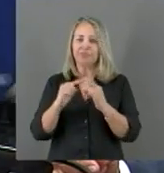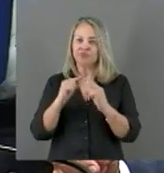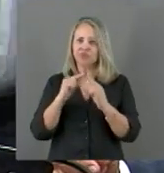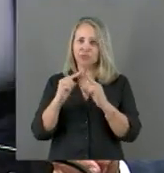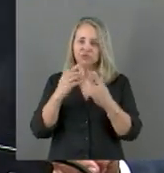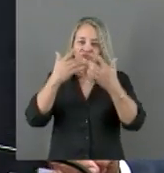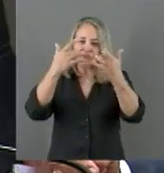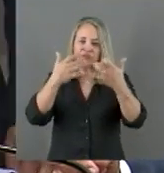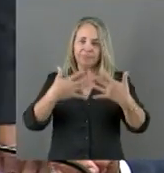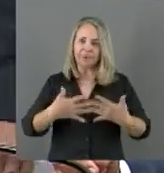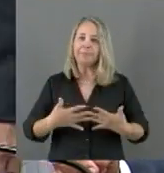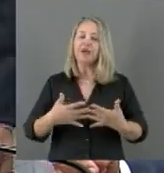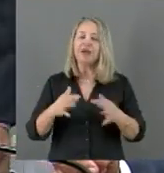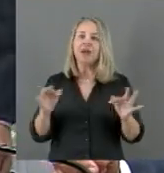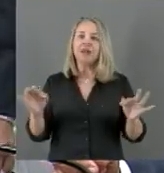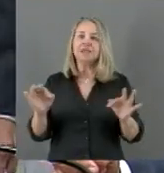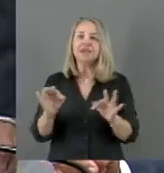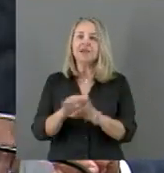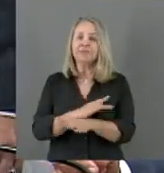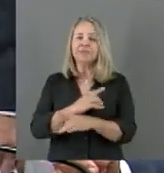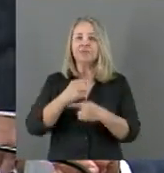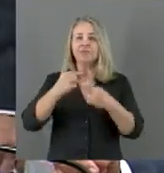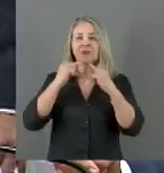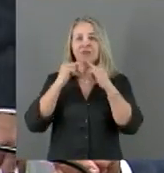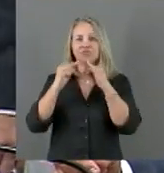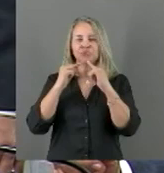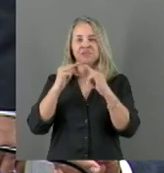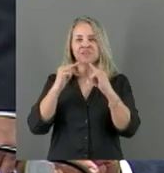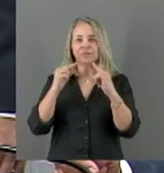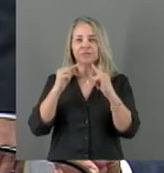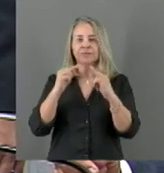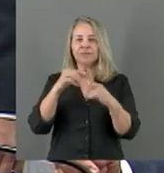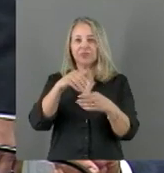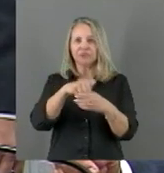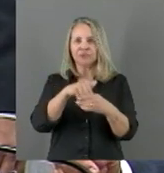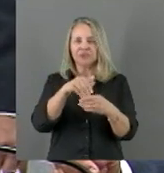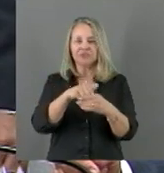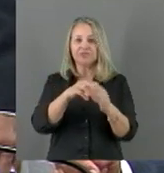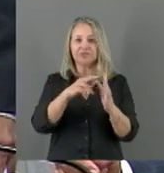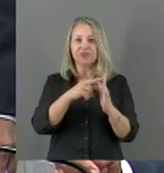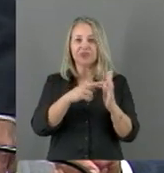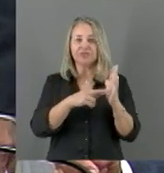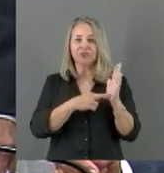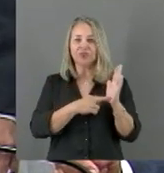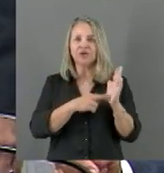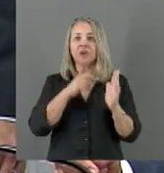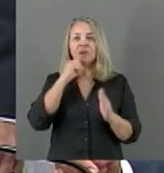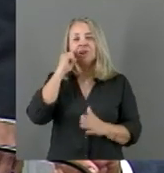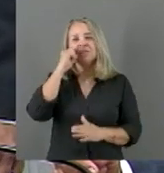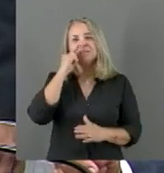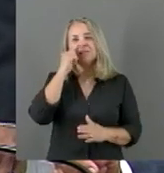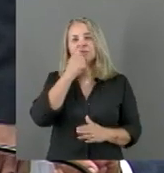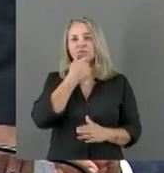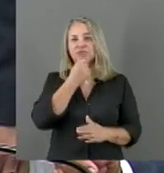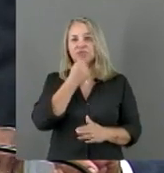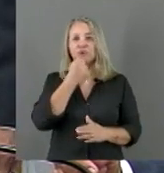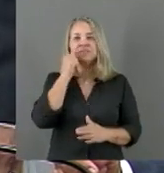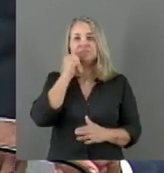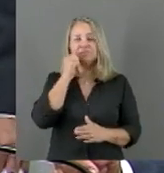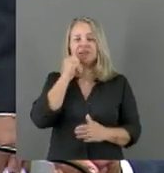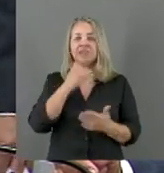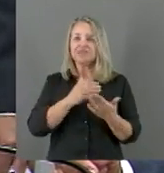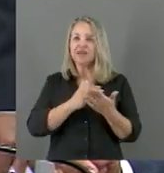discutir, encerro a discussão. Em votação, o relatório, senadores e senadoras que o